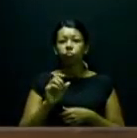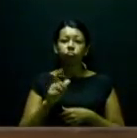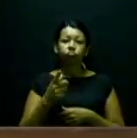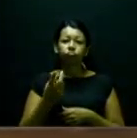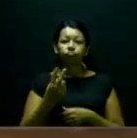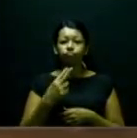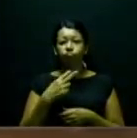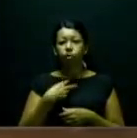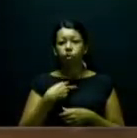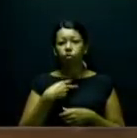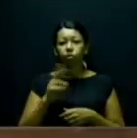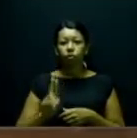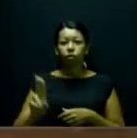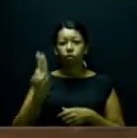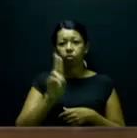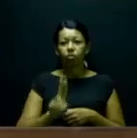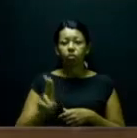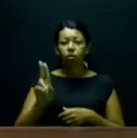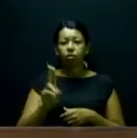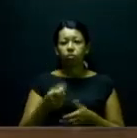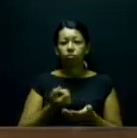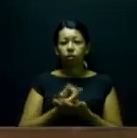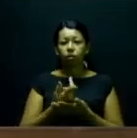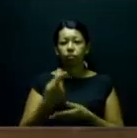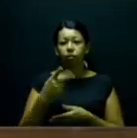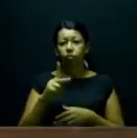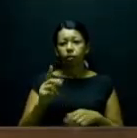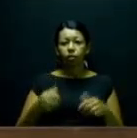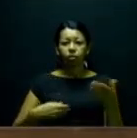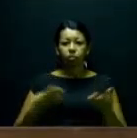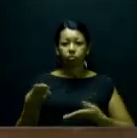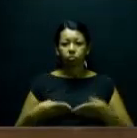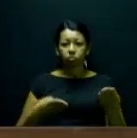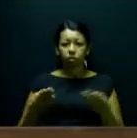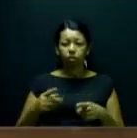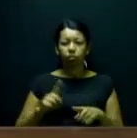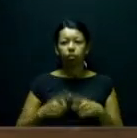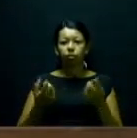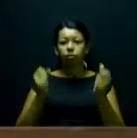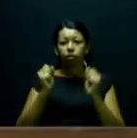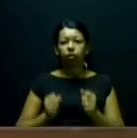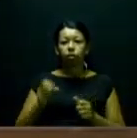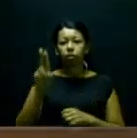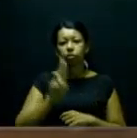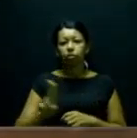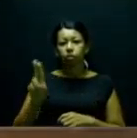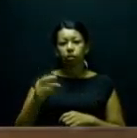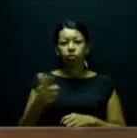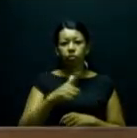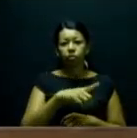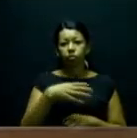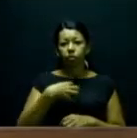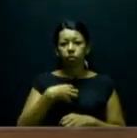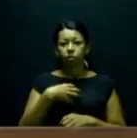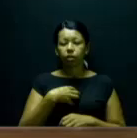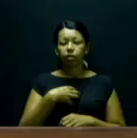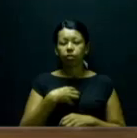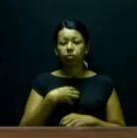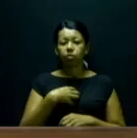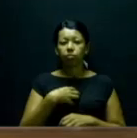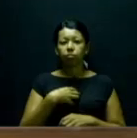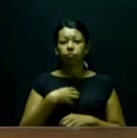pode ser gasto com pagamento aos funcionários, mas poderá ser utilizado de várias outras formas.